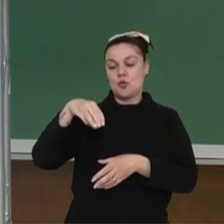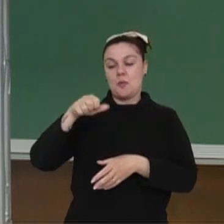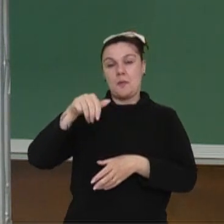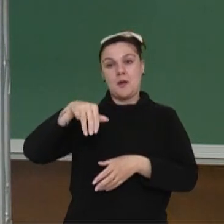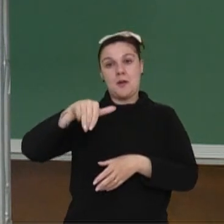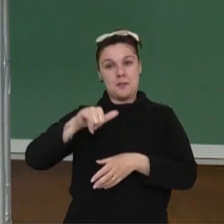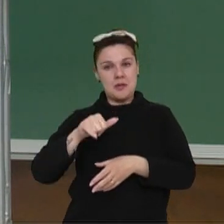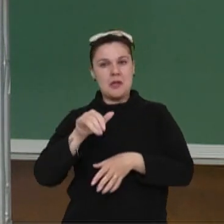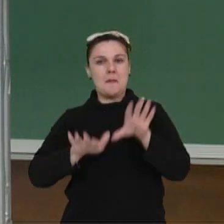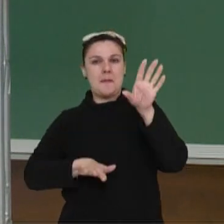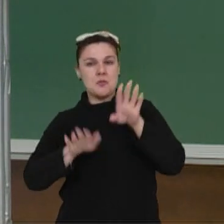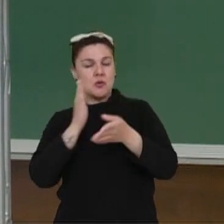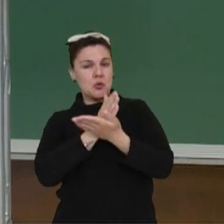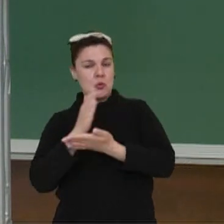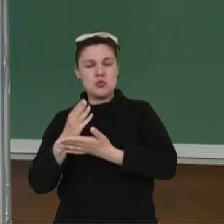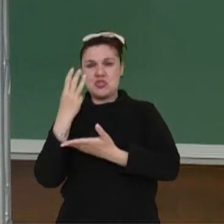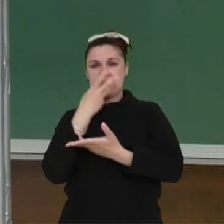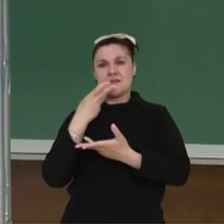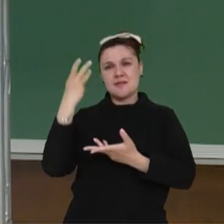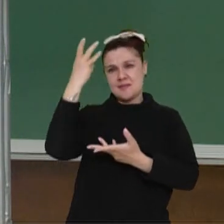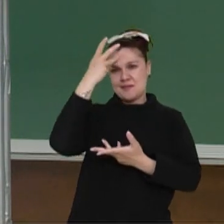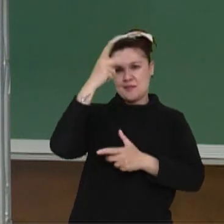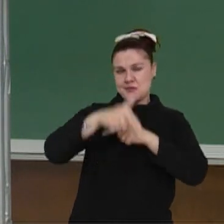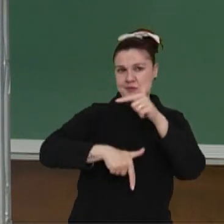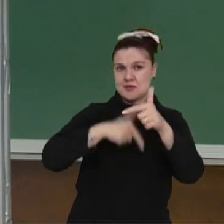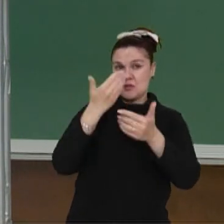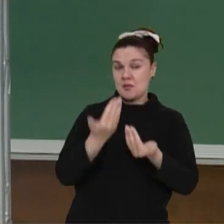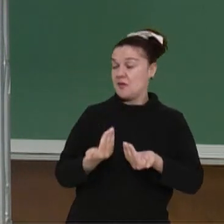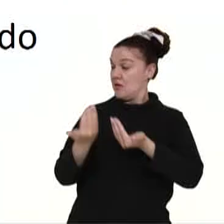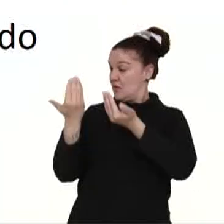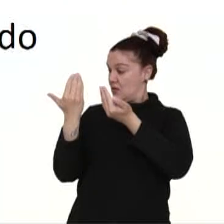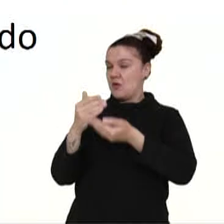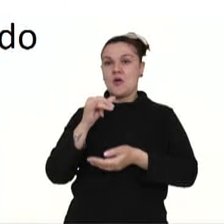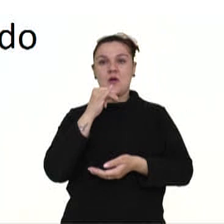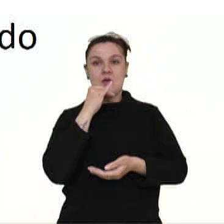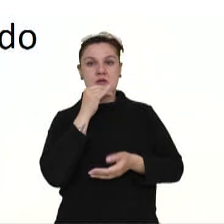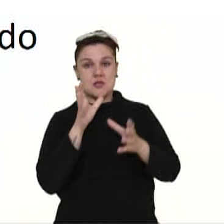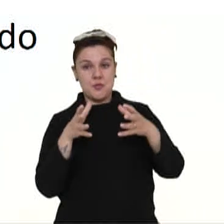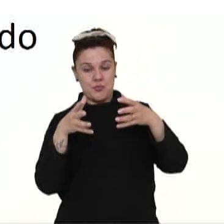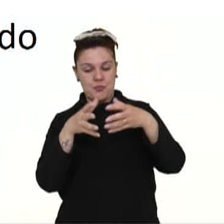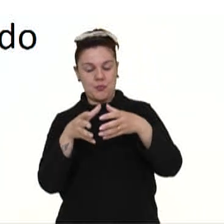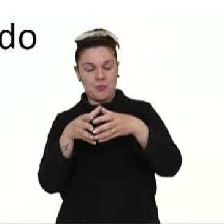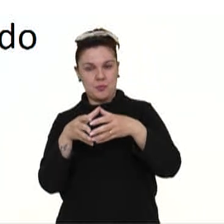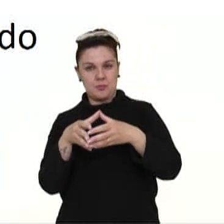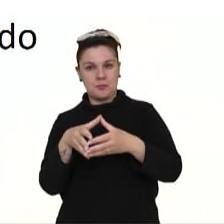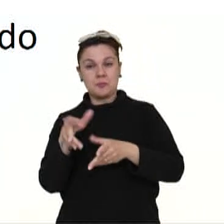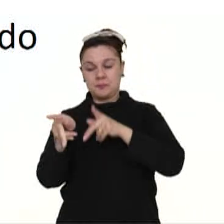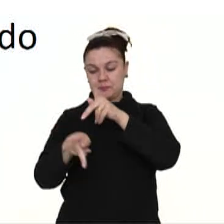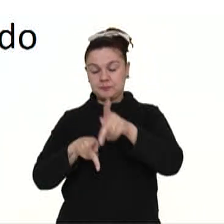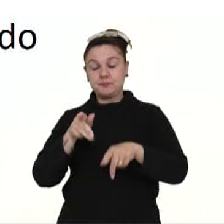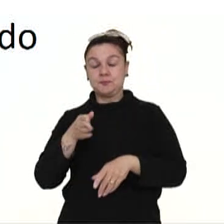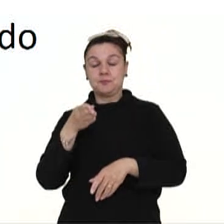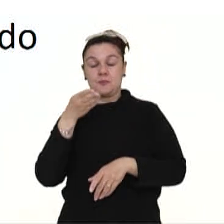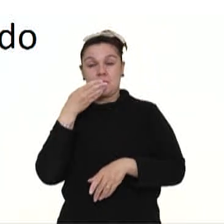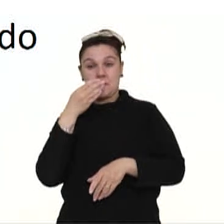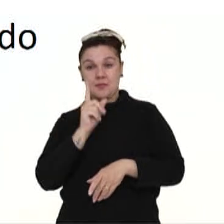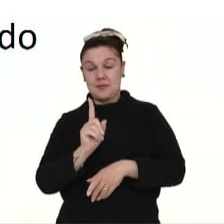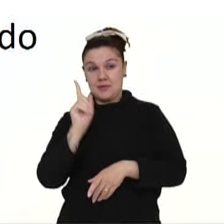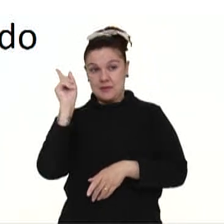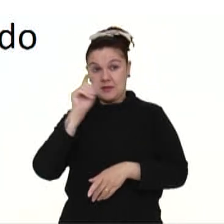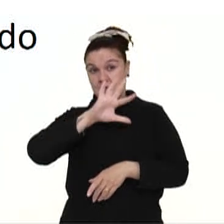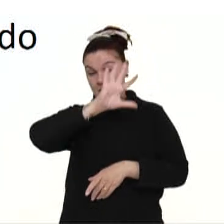de 3 horas de trabalho por dia. Então, a gente tem uma imagem ali, simplificando, são os